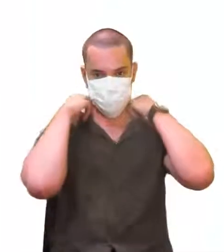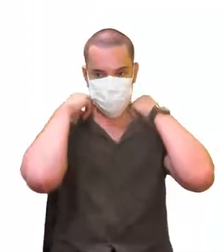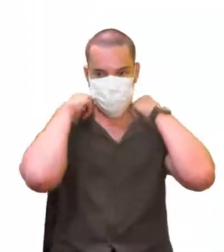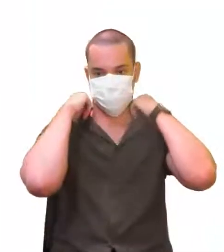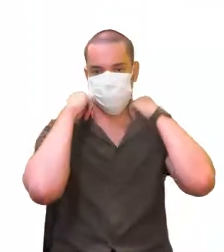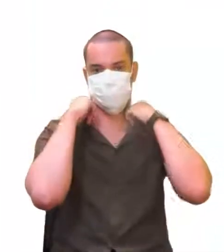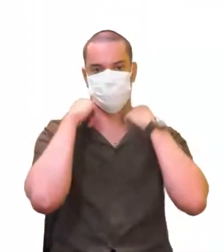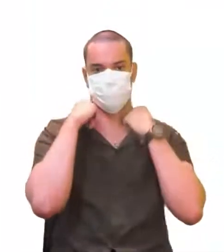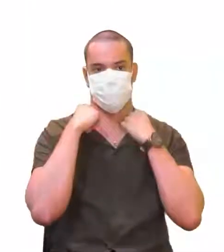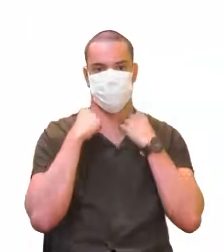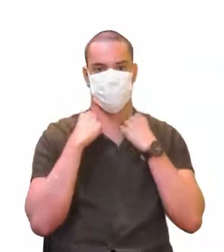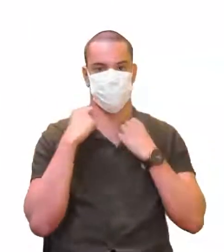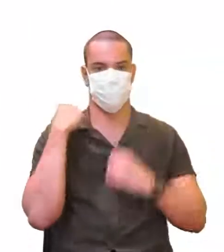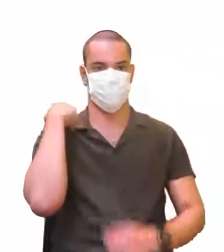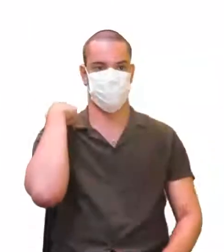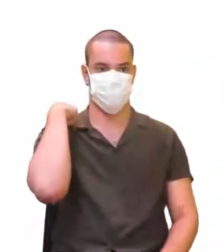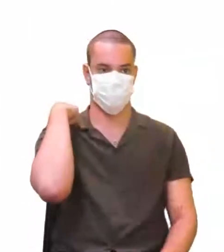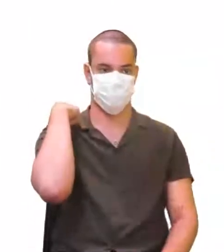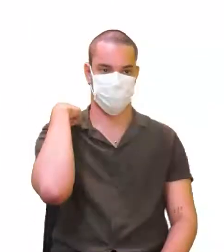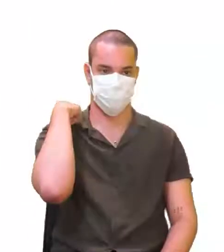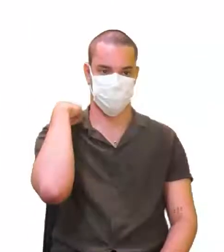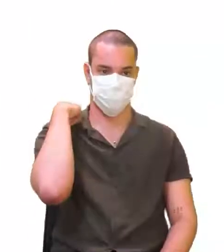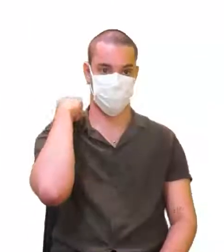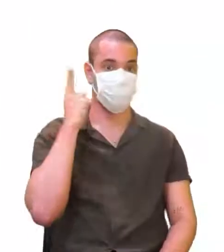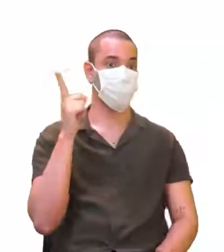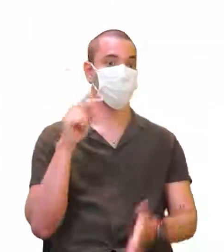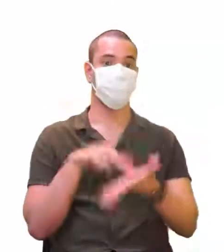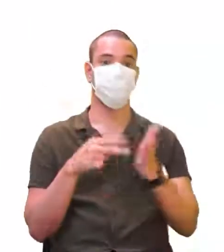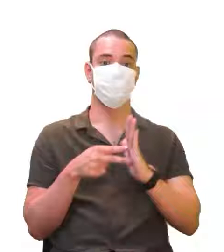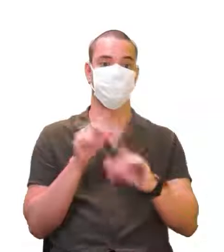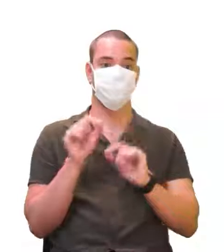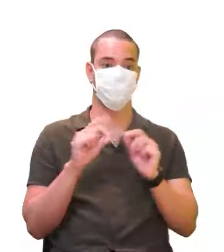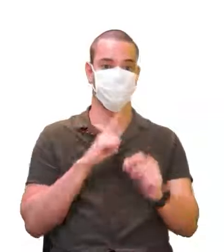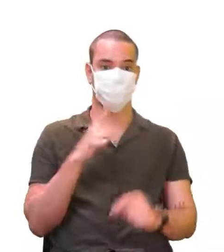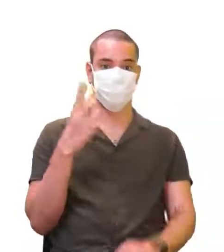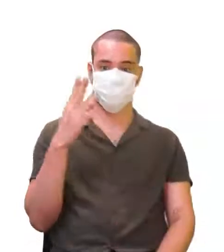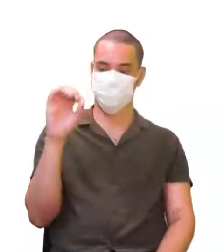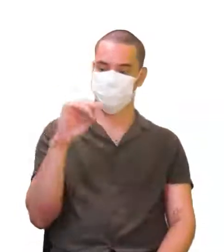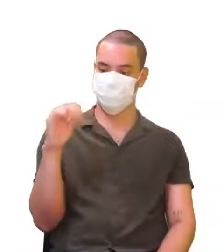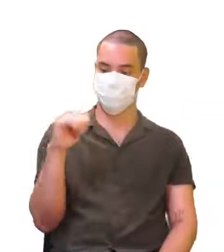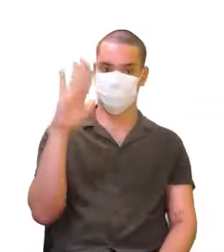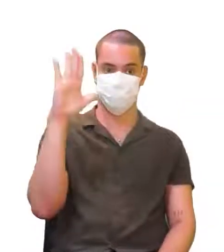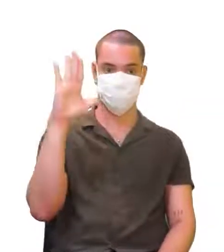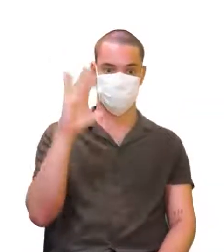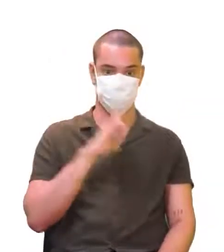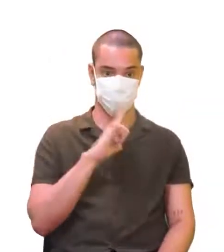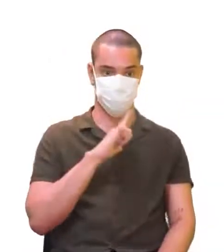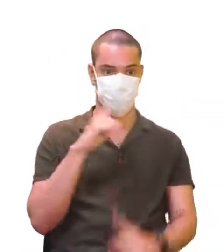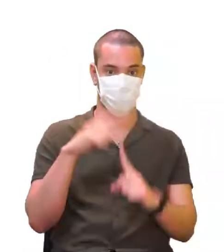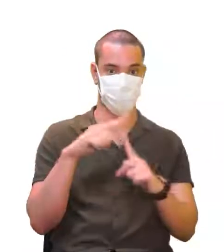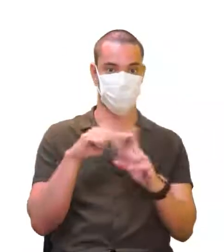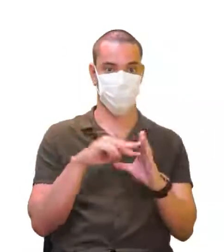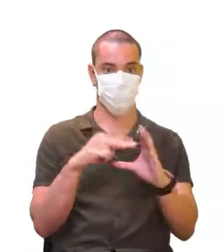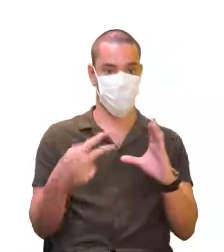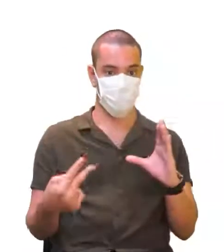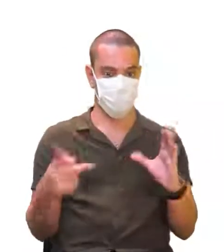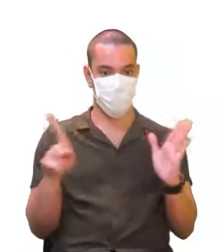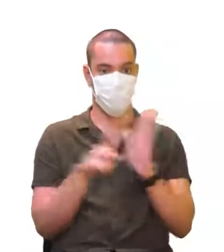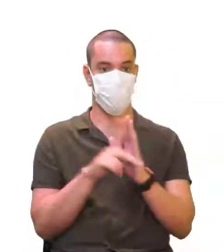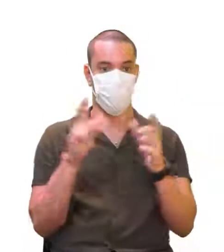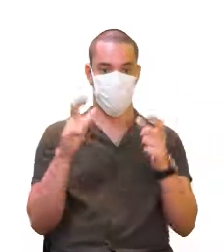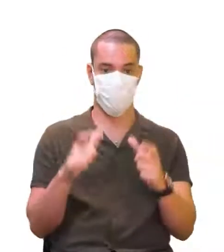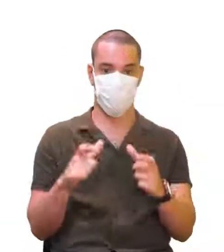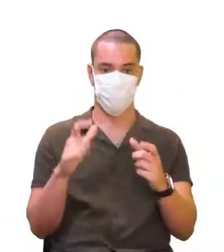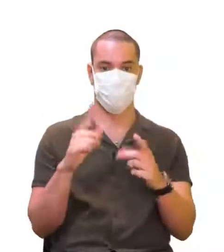Olha lá, os alelos múltiplos ou polialelia significa que existem 3 ou mais tipos de alelos distintos para os mesmos